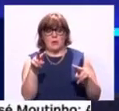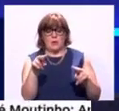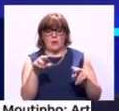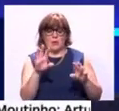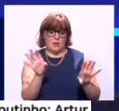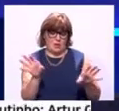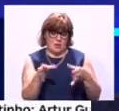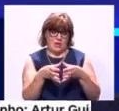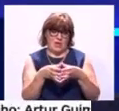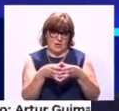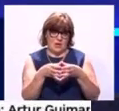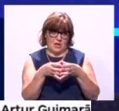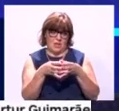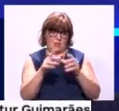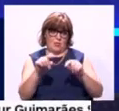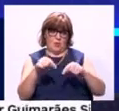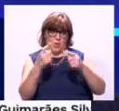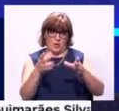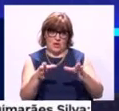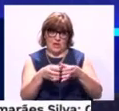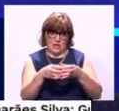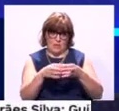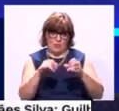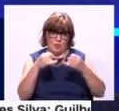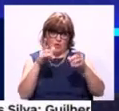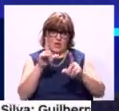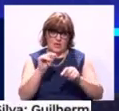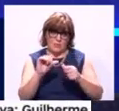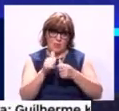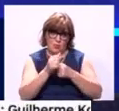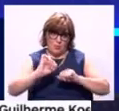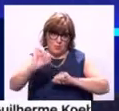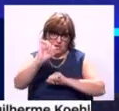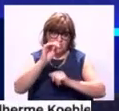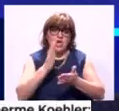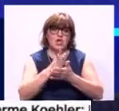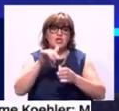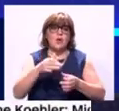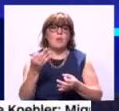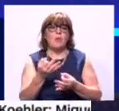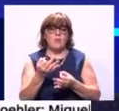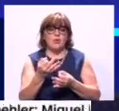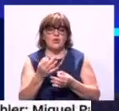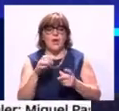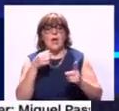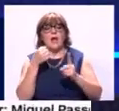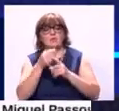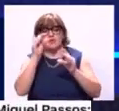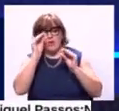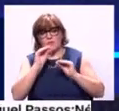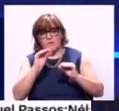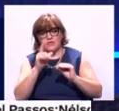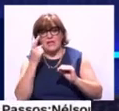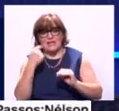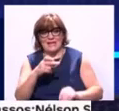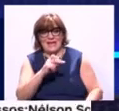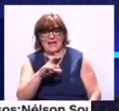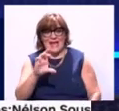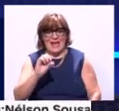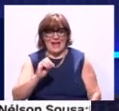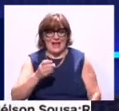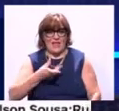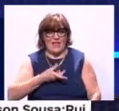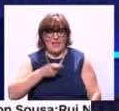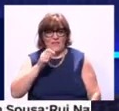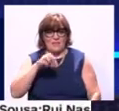Na equipa, noutra equipa rival, o futebol também não mudou para eles? Ou é só para o Porto? Mas apostaram na formação, têm a academia, como você